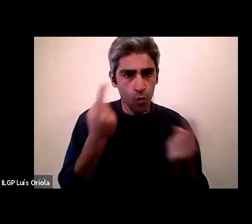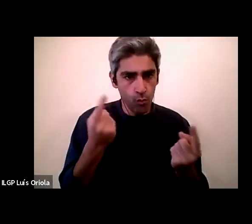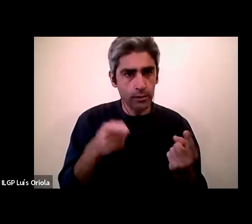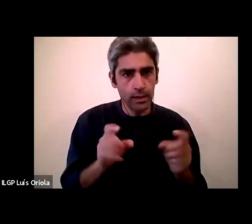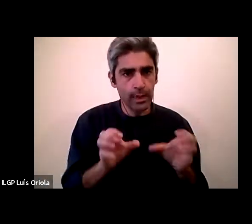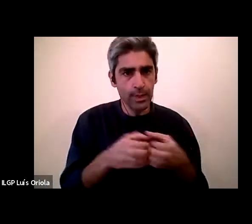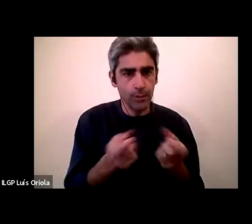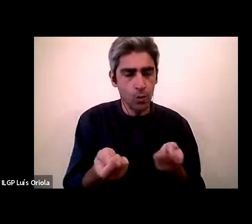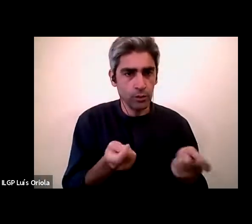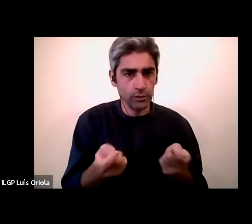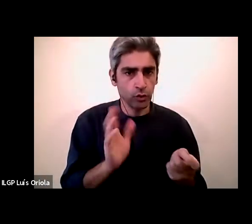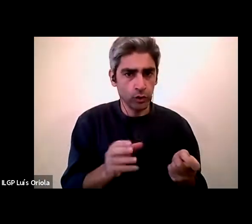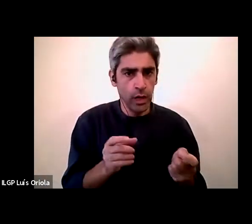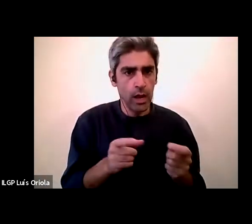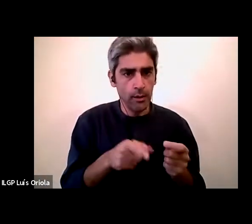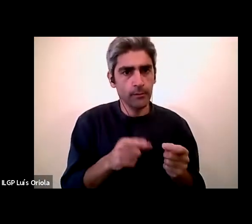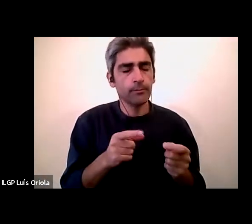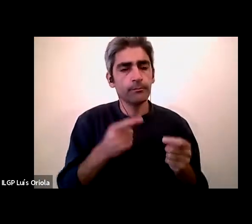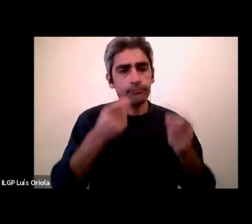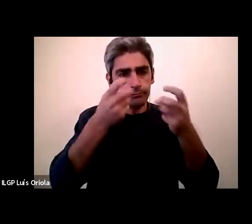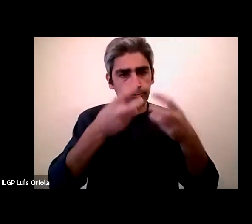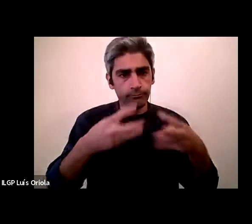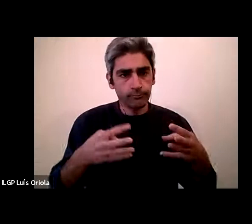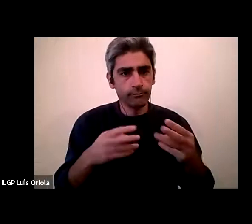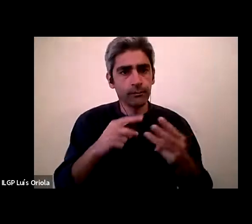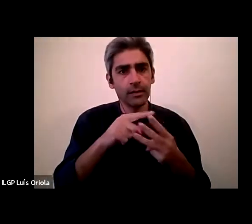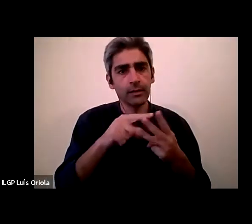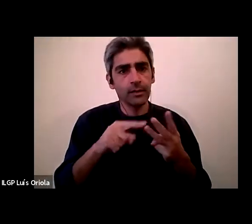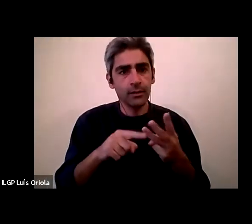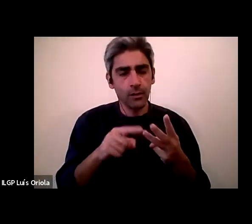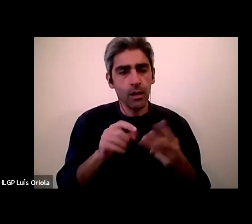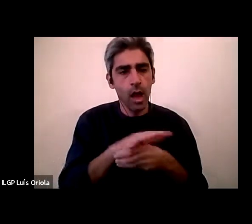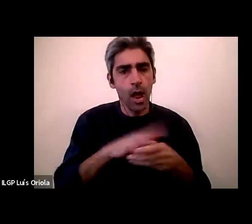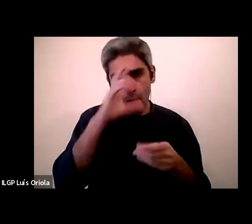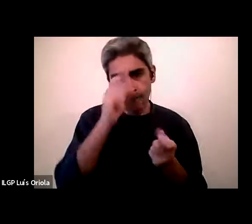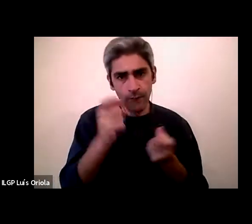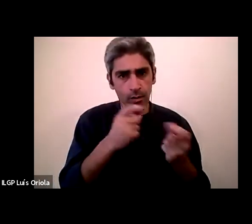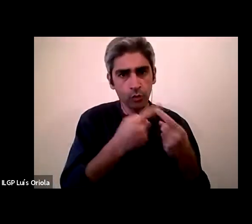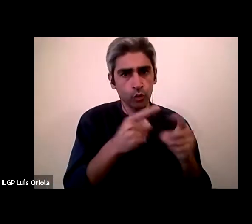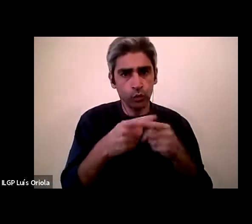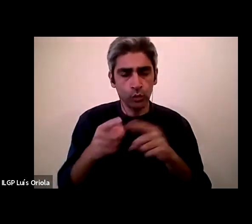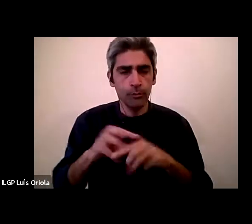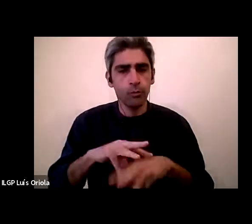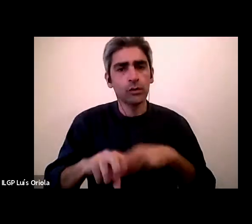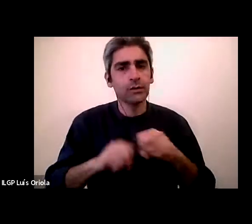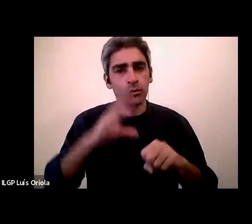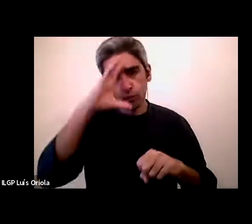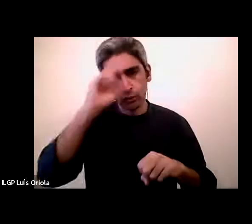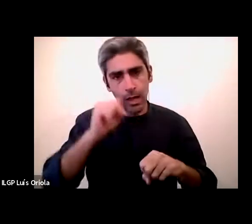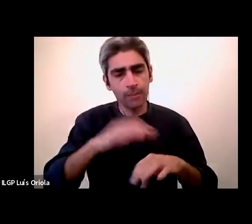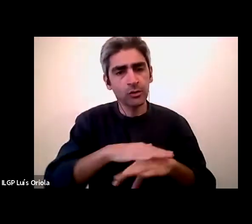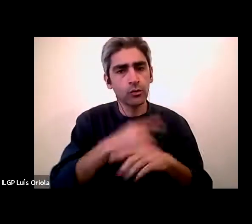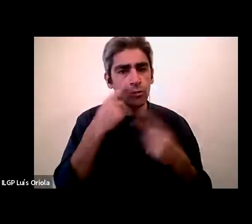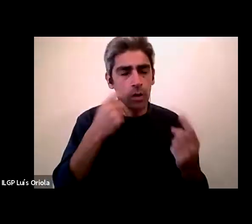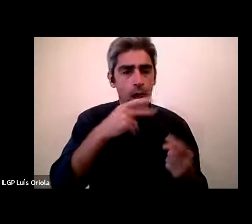equipa de coordenação que é composta por um triunvirato da área governativa da modernização do Estado e da administração pública, a